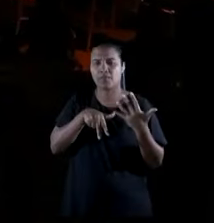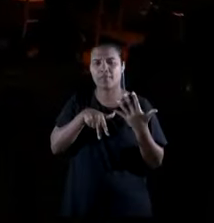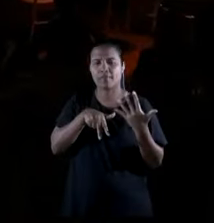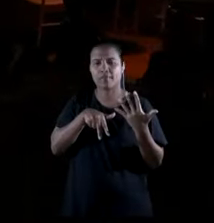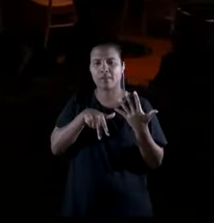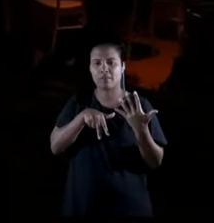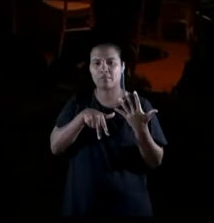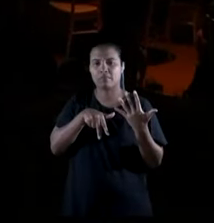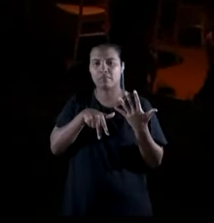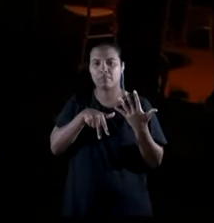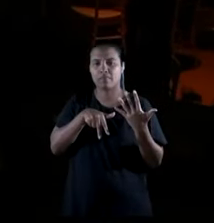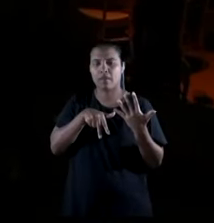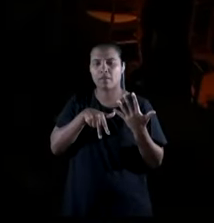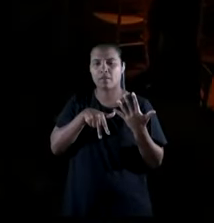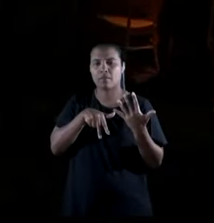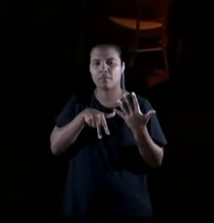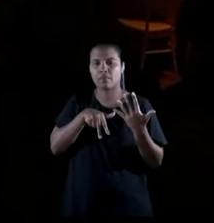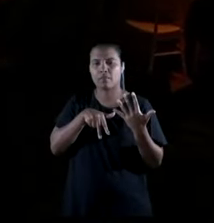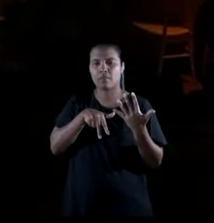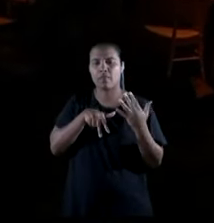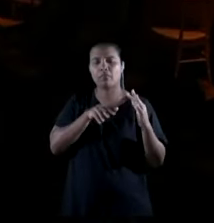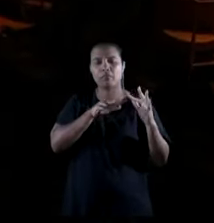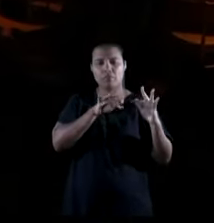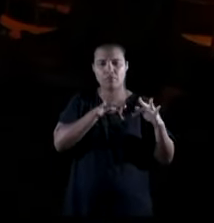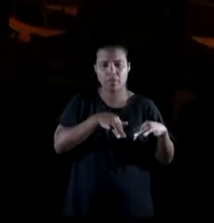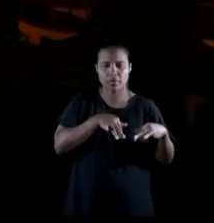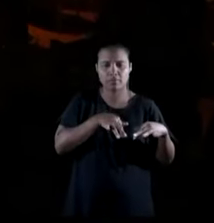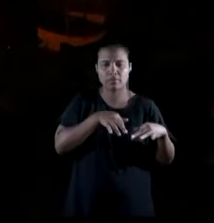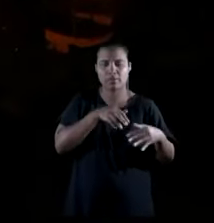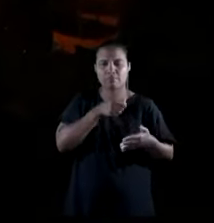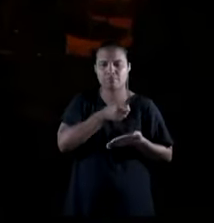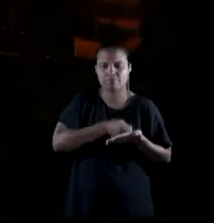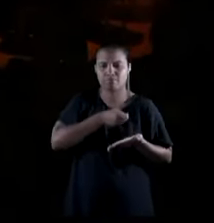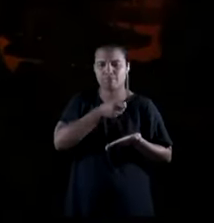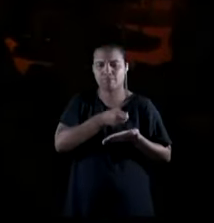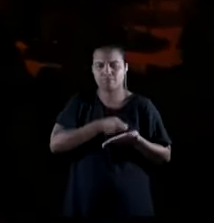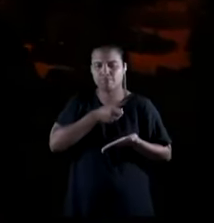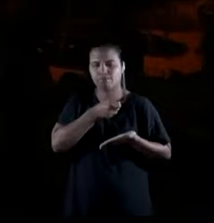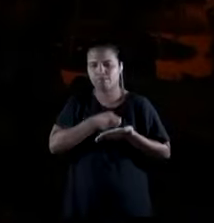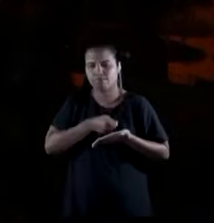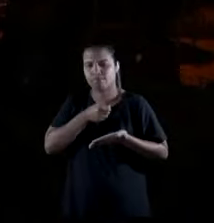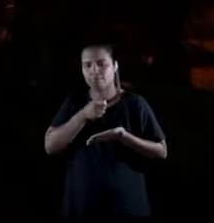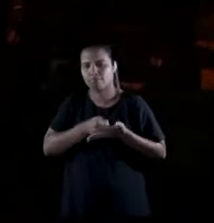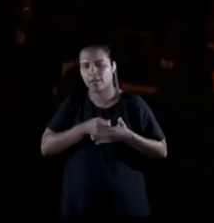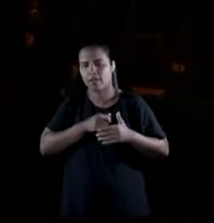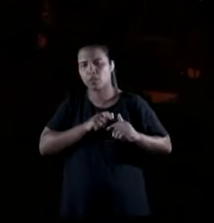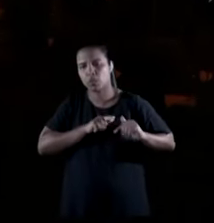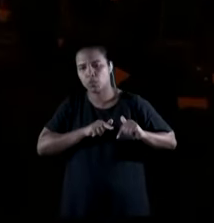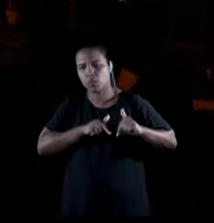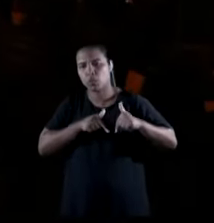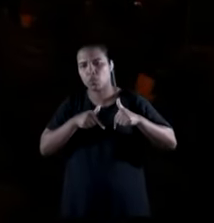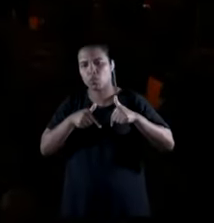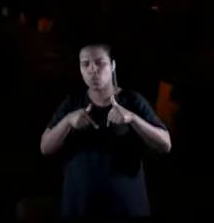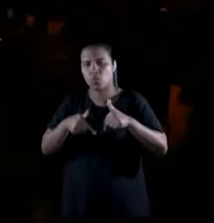recomeçar. No futebol, precisamos estar em harmonia para avançarmos.